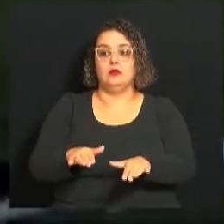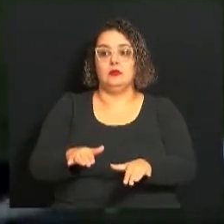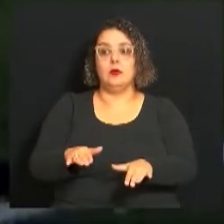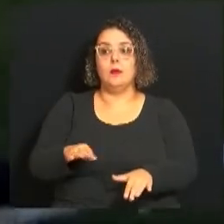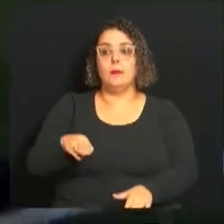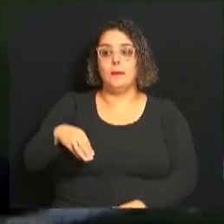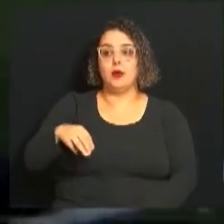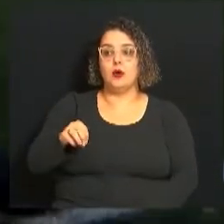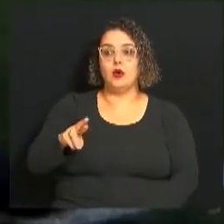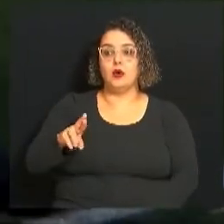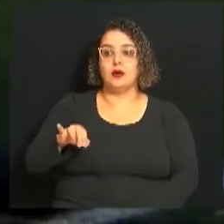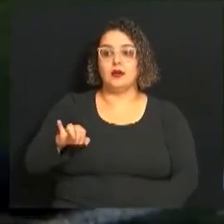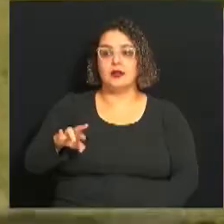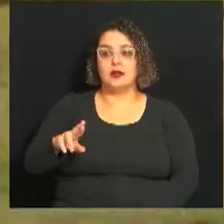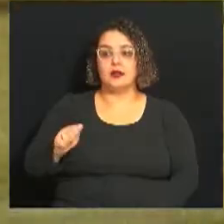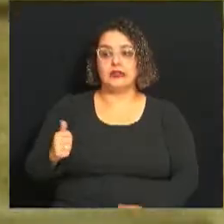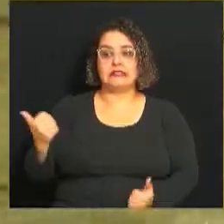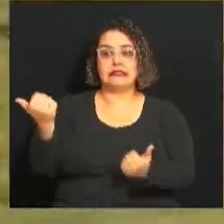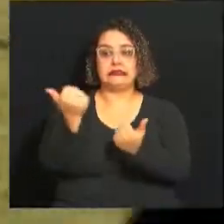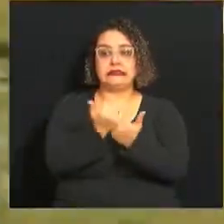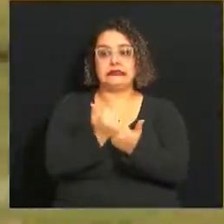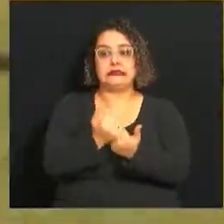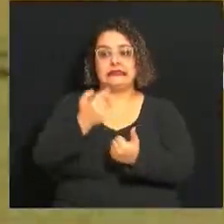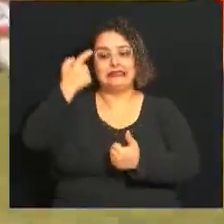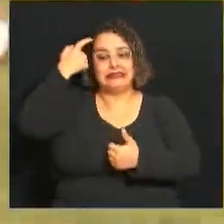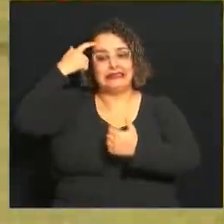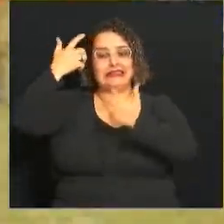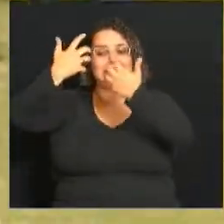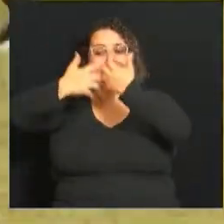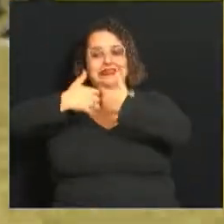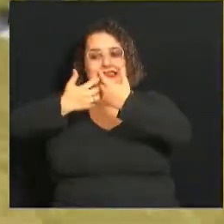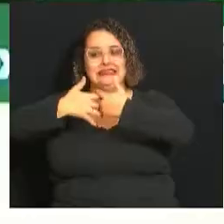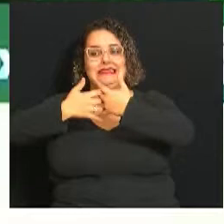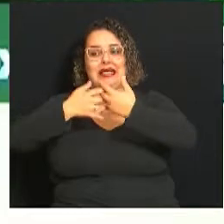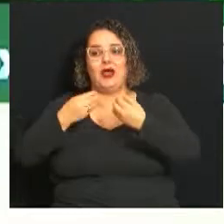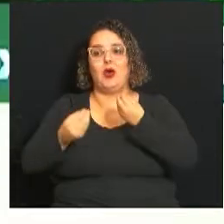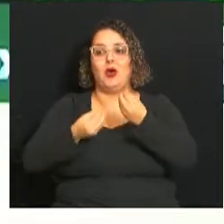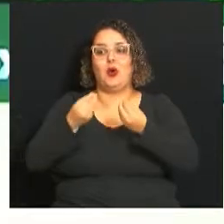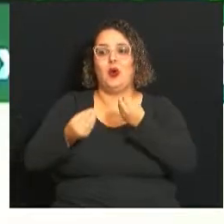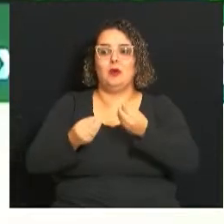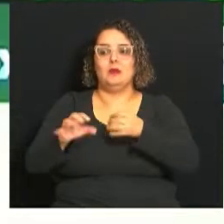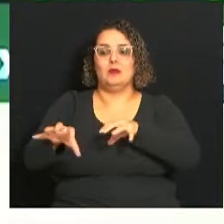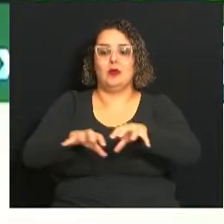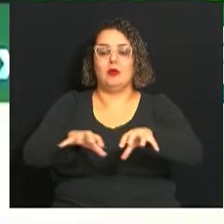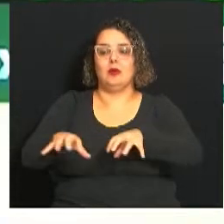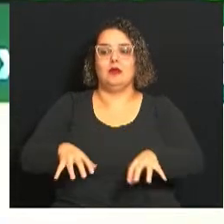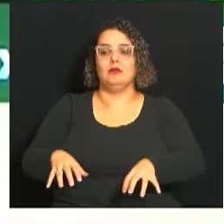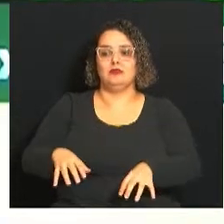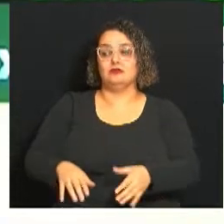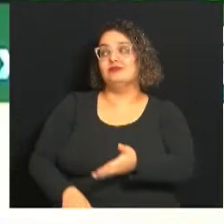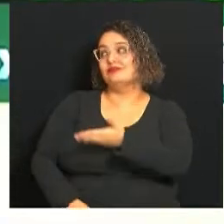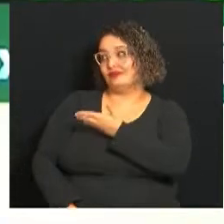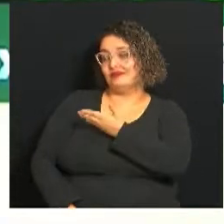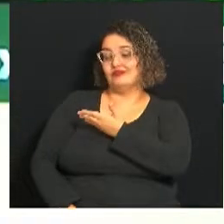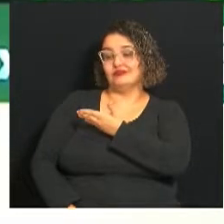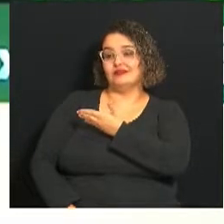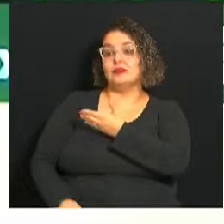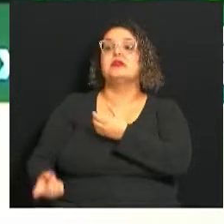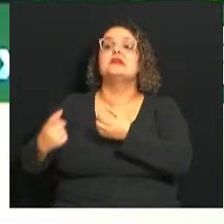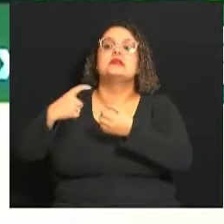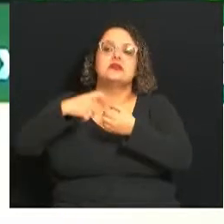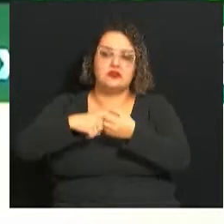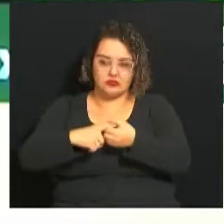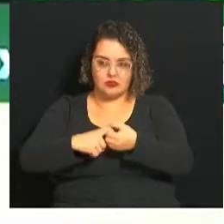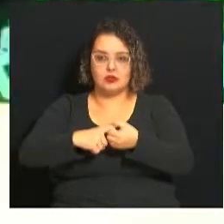o interino vai ter que quebrar a cabeça para definir a formação, porque o meia Giovanni Augusto está de volta.